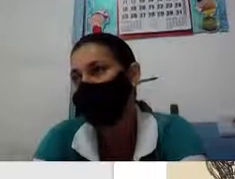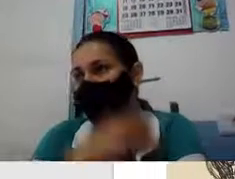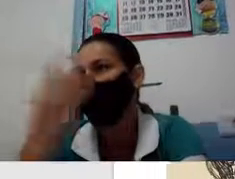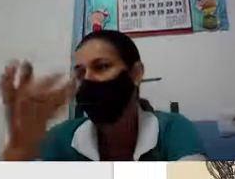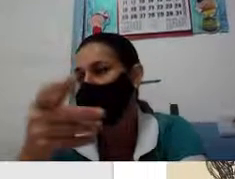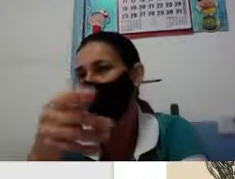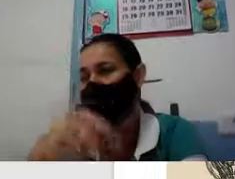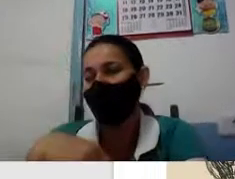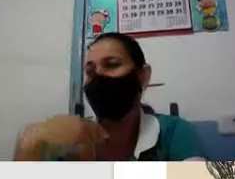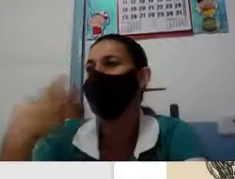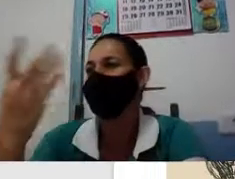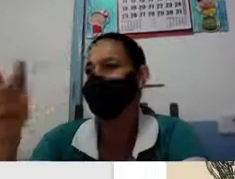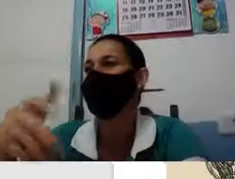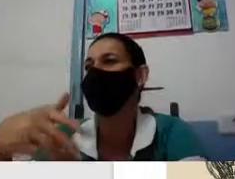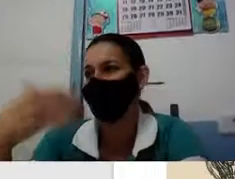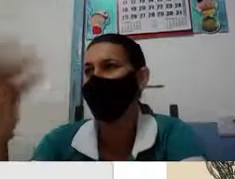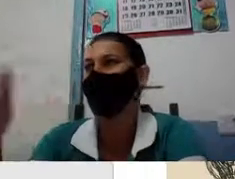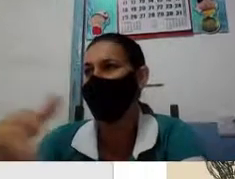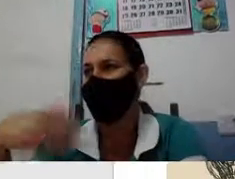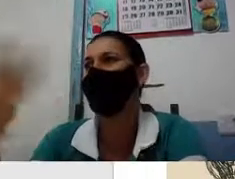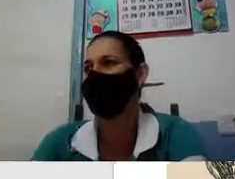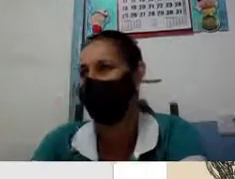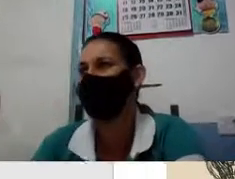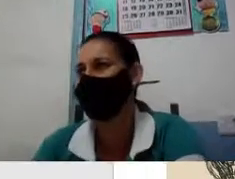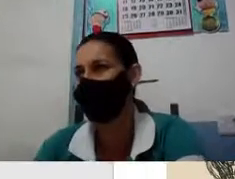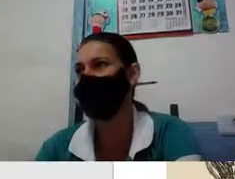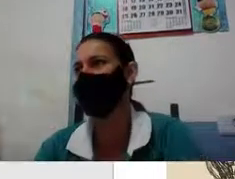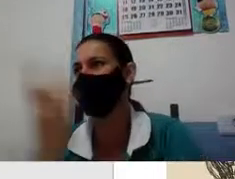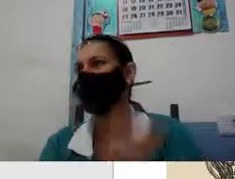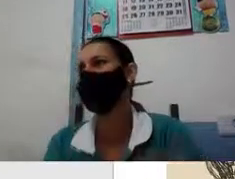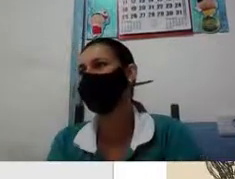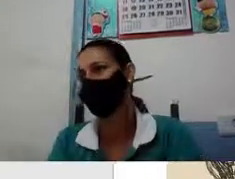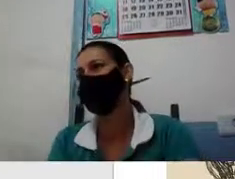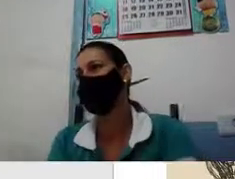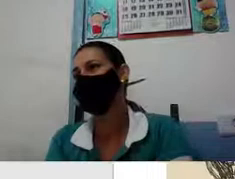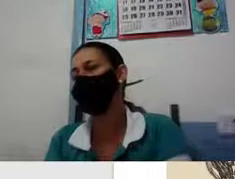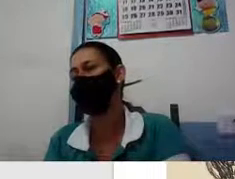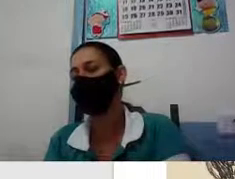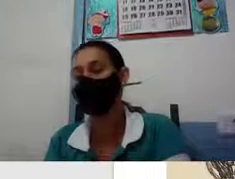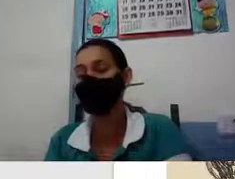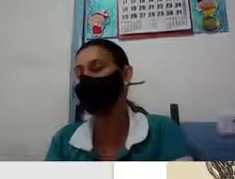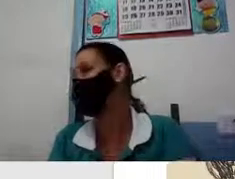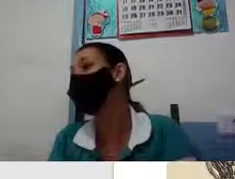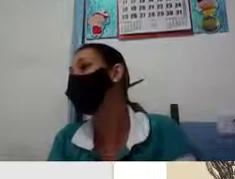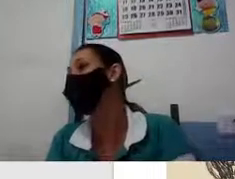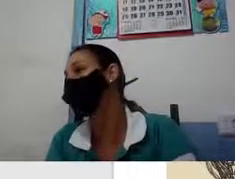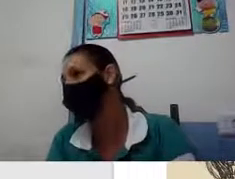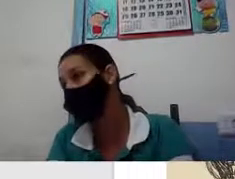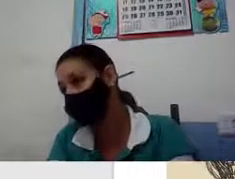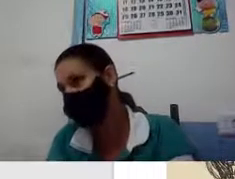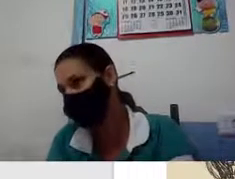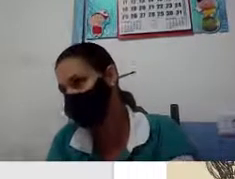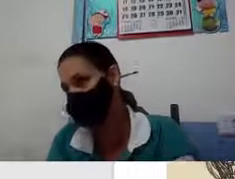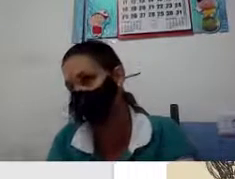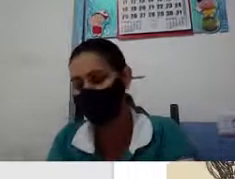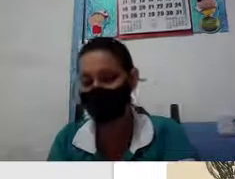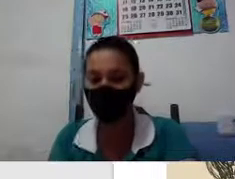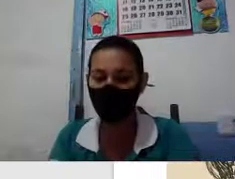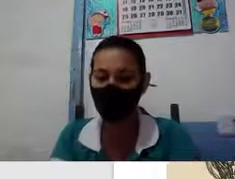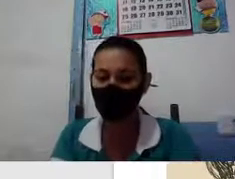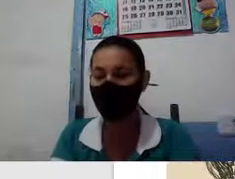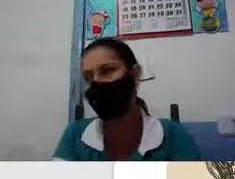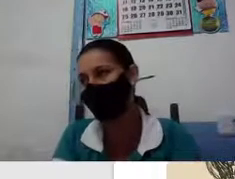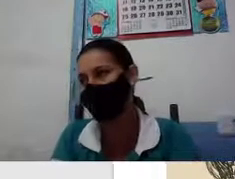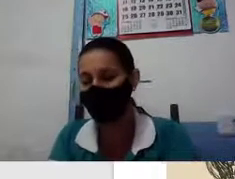ele... Aquelas pessoas que vêm e falam, sabe? Então ele era desse jeito e as pessoas não viam ele com bons olhos, mas